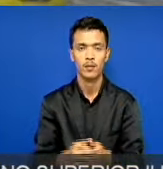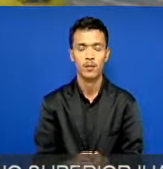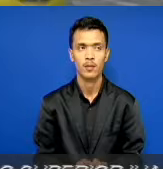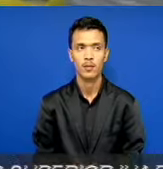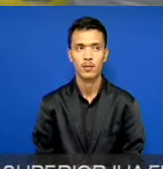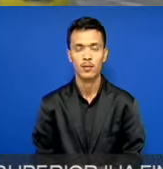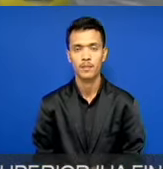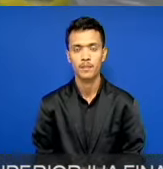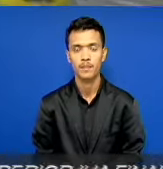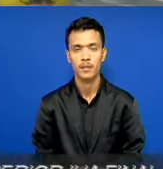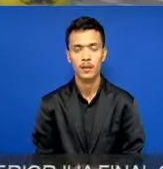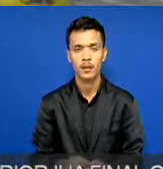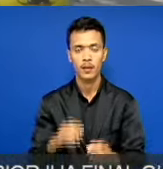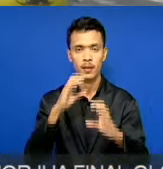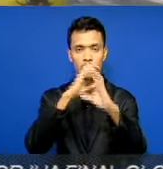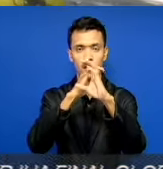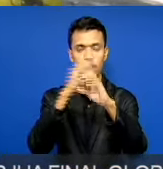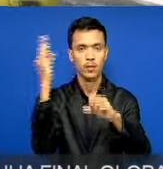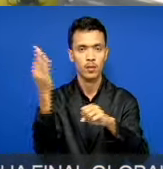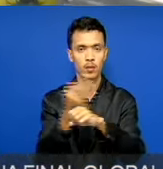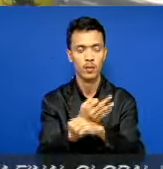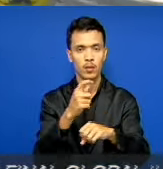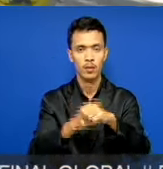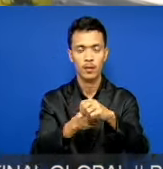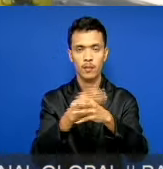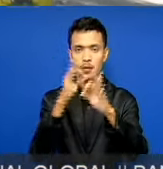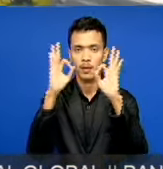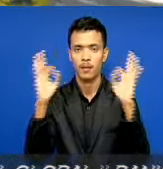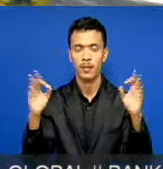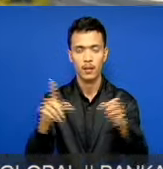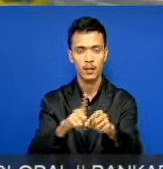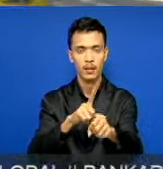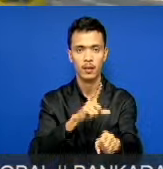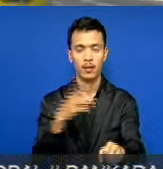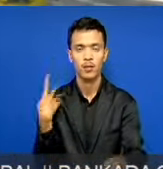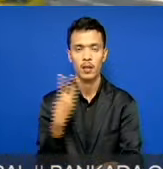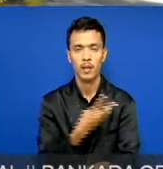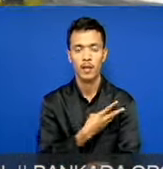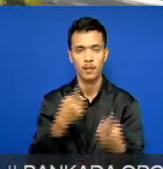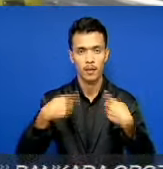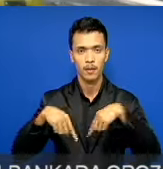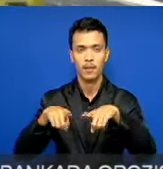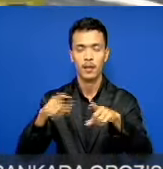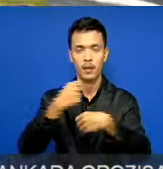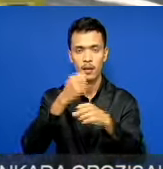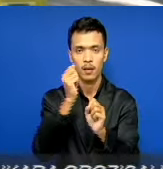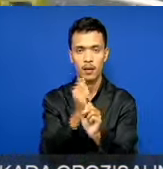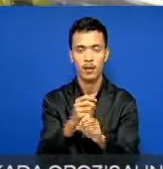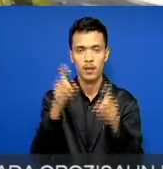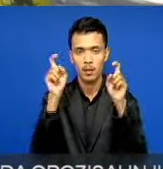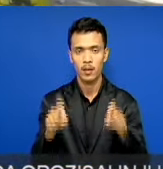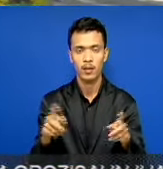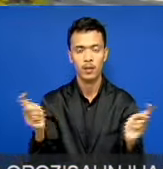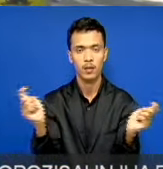nelim durante kareta dokumen mate nanis tiana be ame momento atu ba urus am tenke se balik